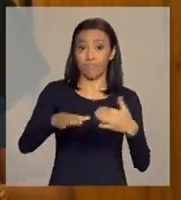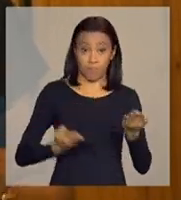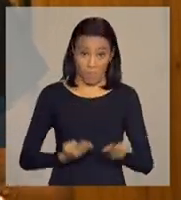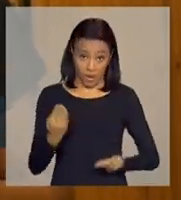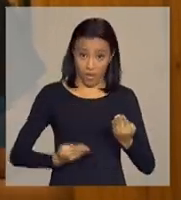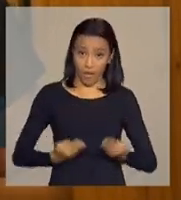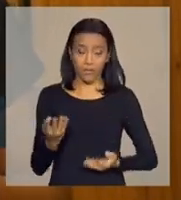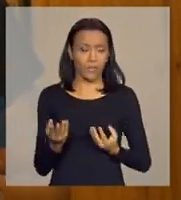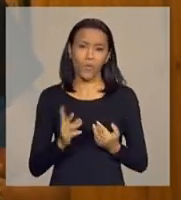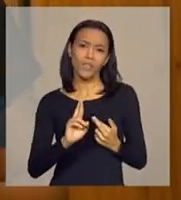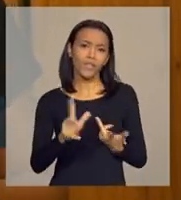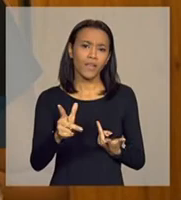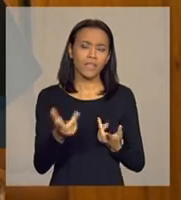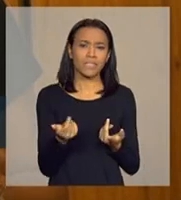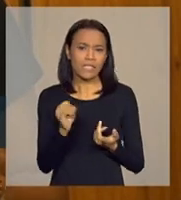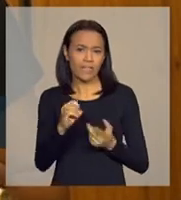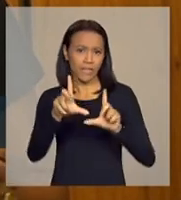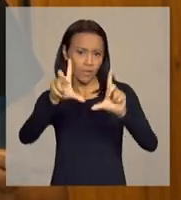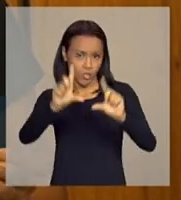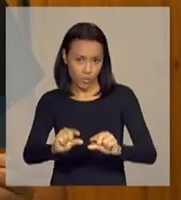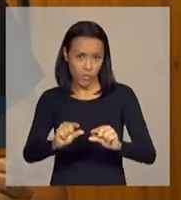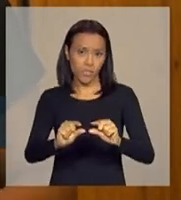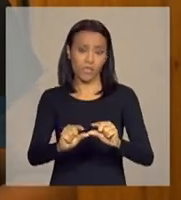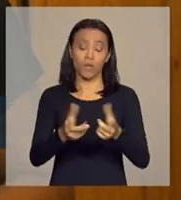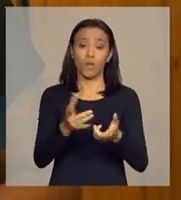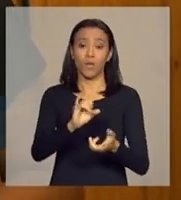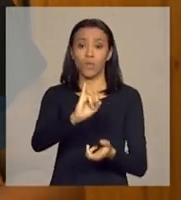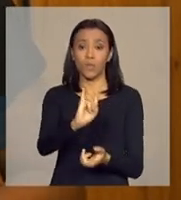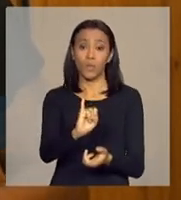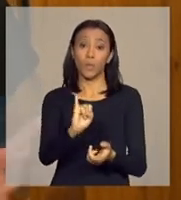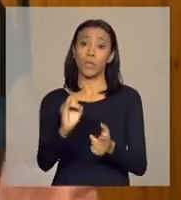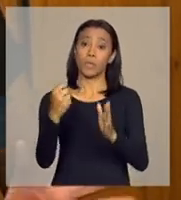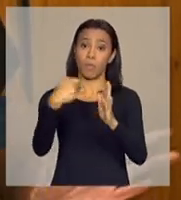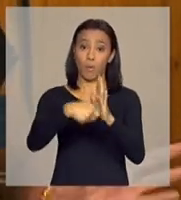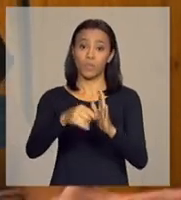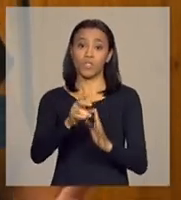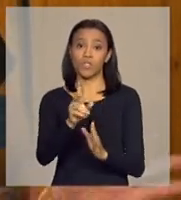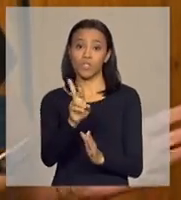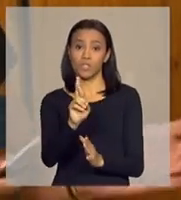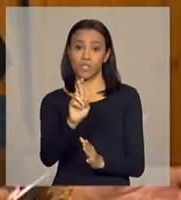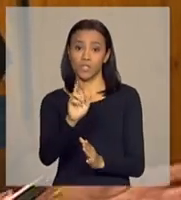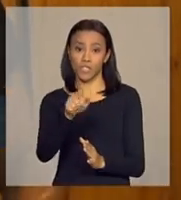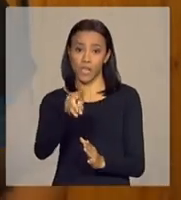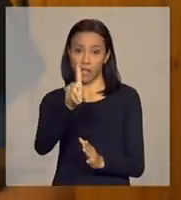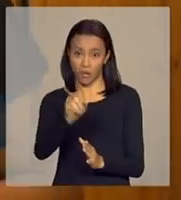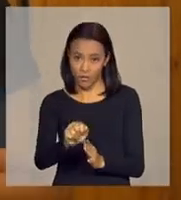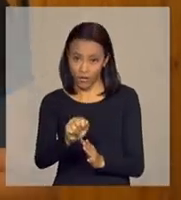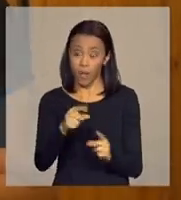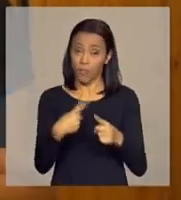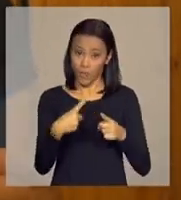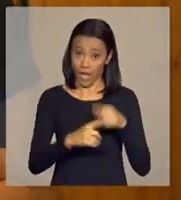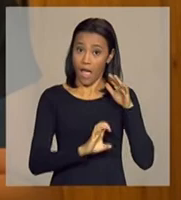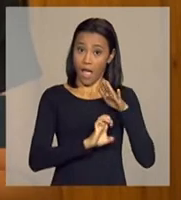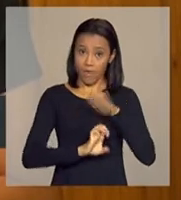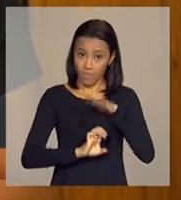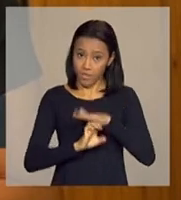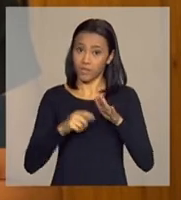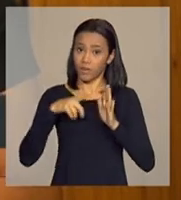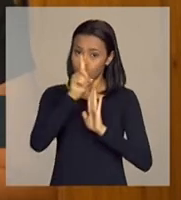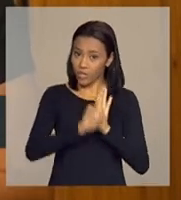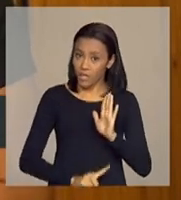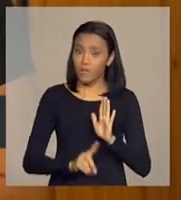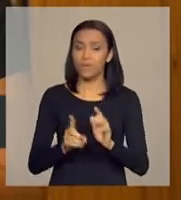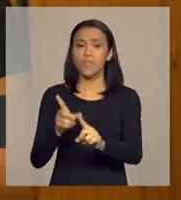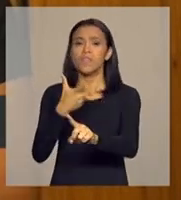eu queria saber se vai haver alguma mudança no abatimento do Imposto de Renda porque a empresa tem direito de abater tudo e o empregador